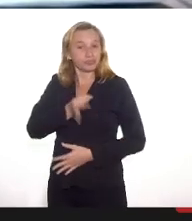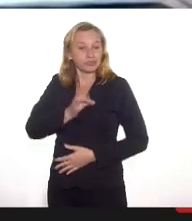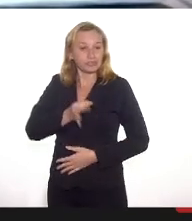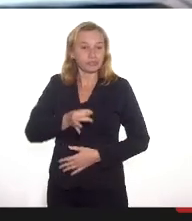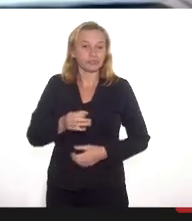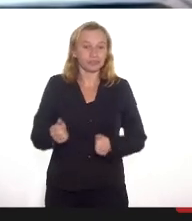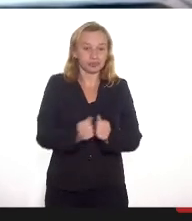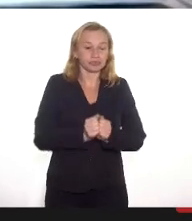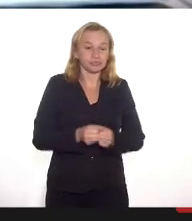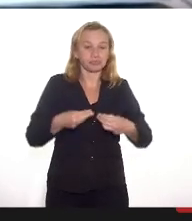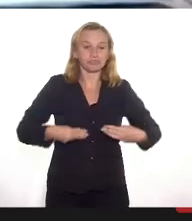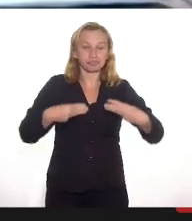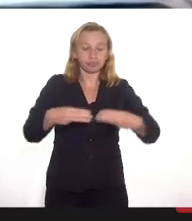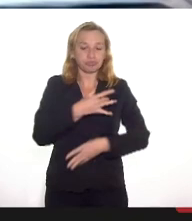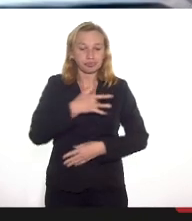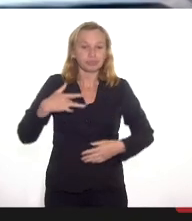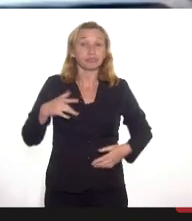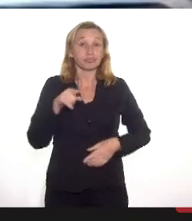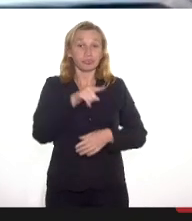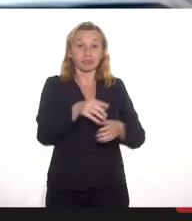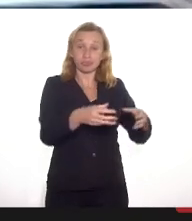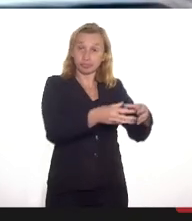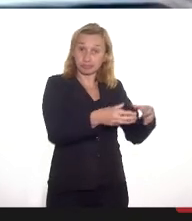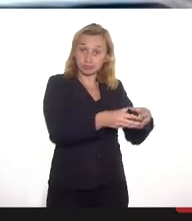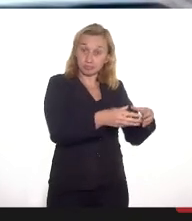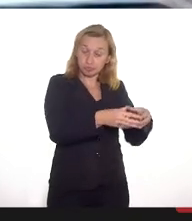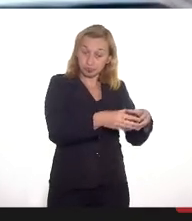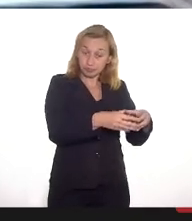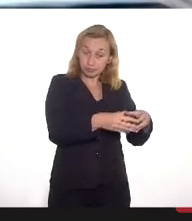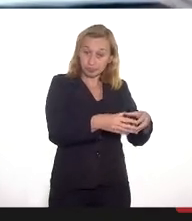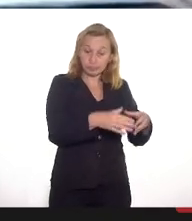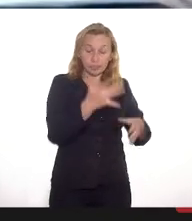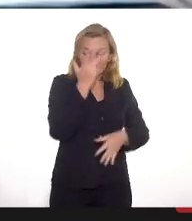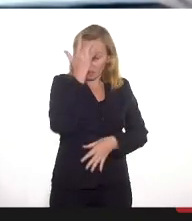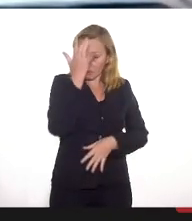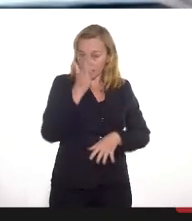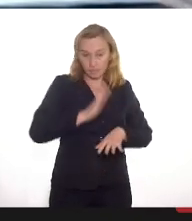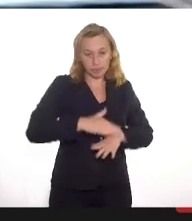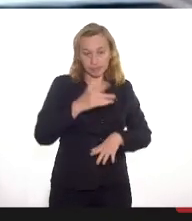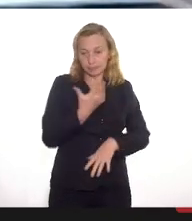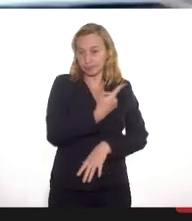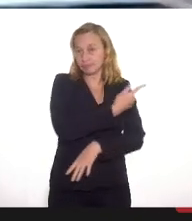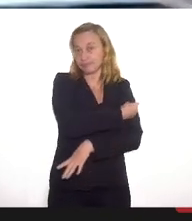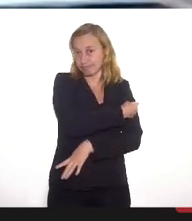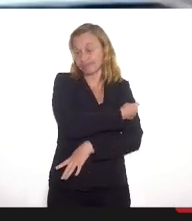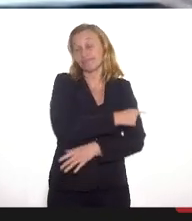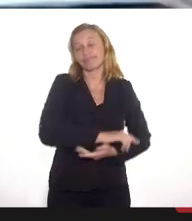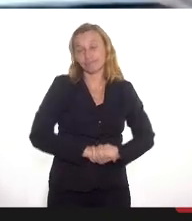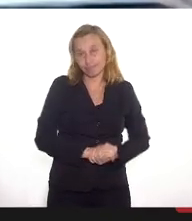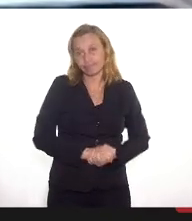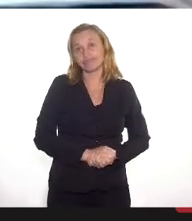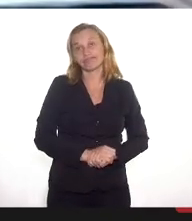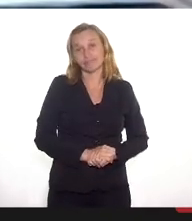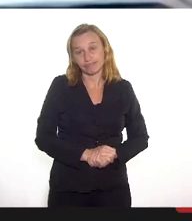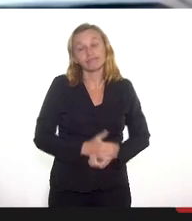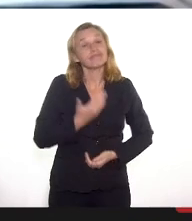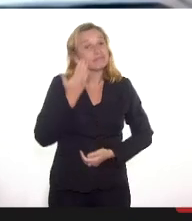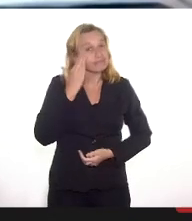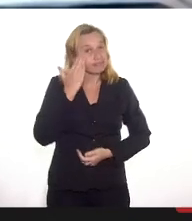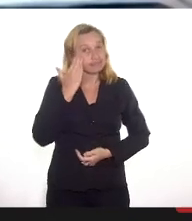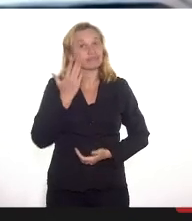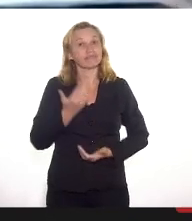junto o Ministério da Saúde da categoria que mais fácil da vida decodificar é mais fácil da gente